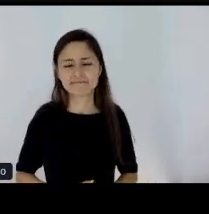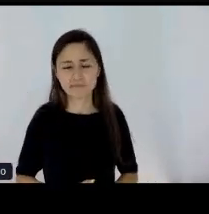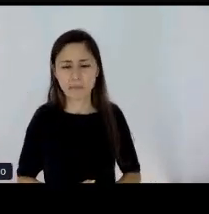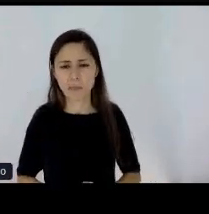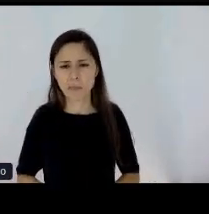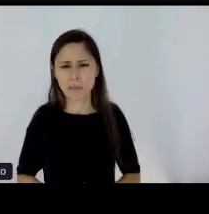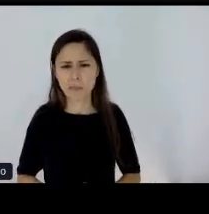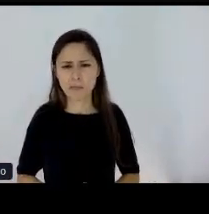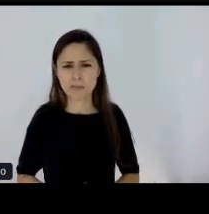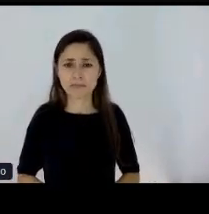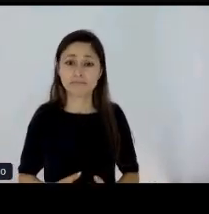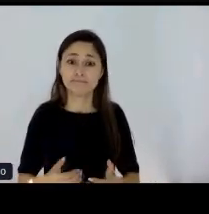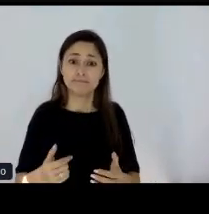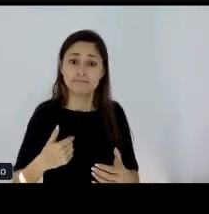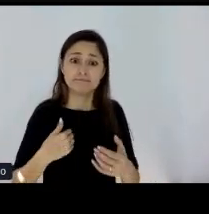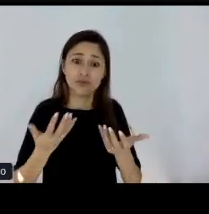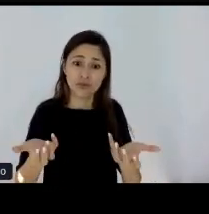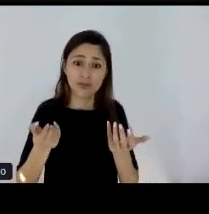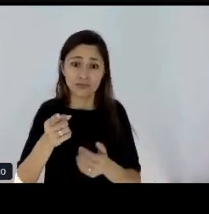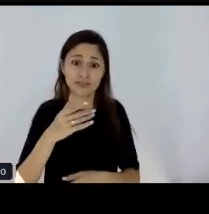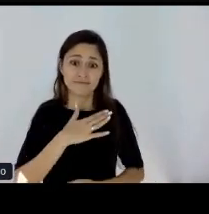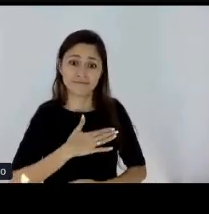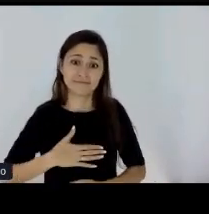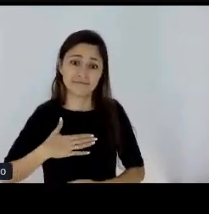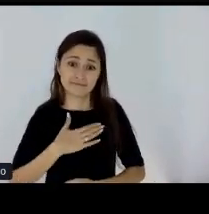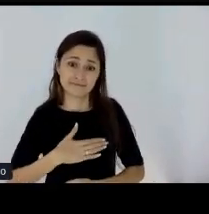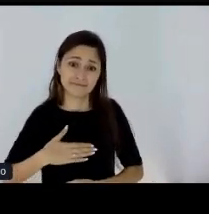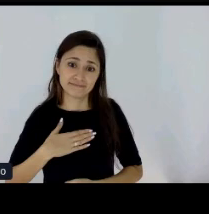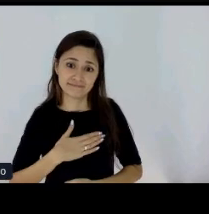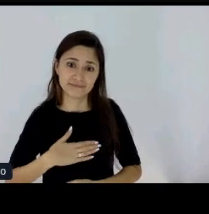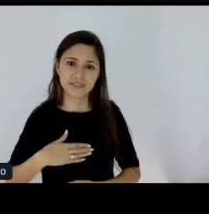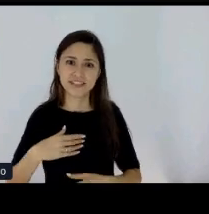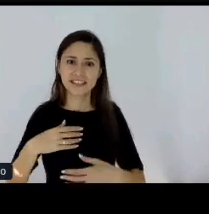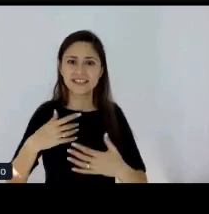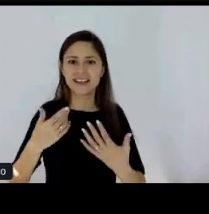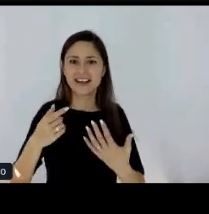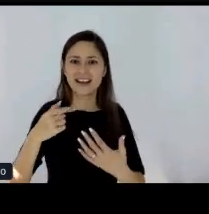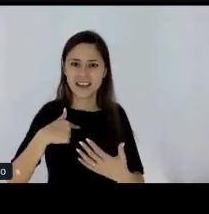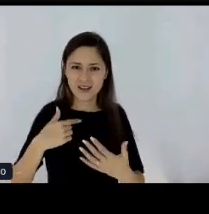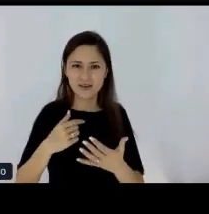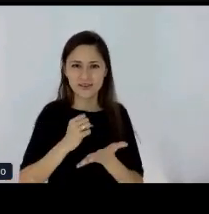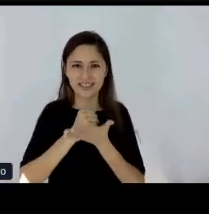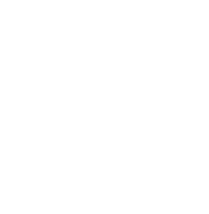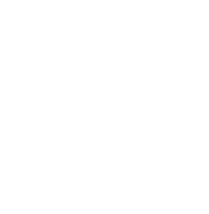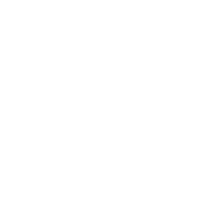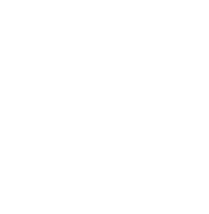espero que tenham gostado dos dados que eu trouxe para vocês.